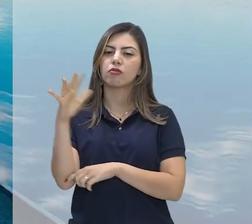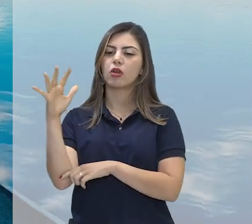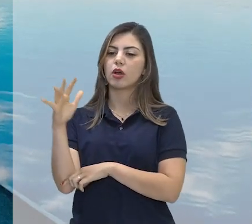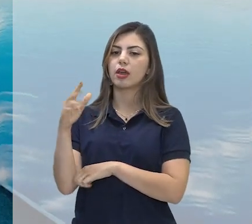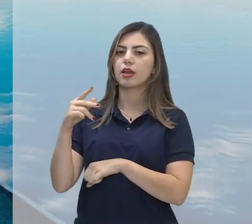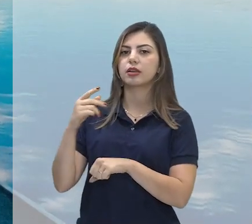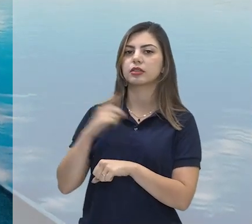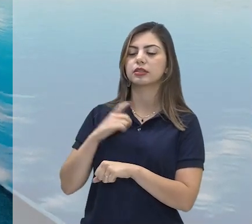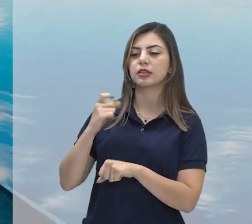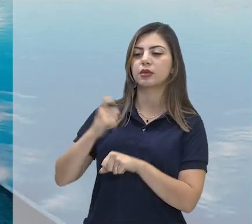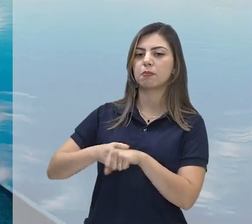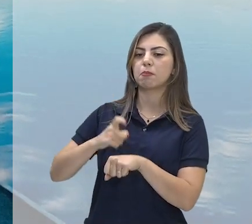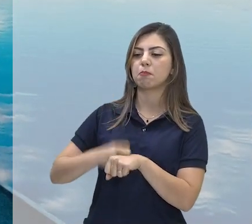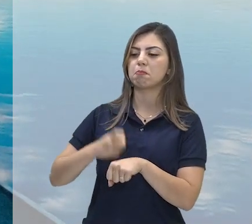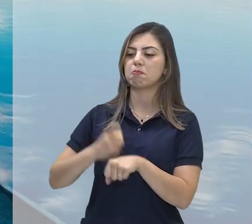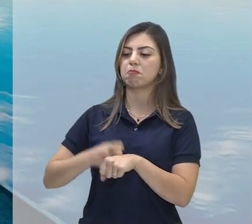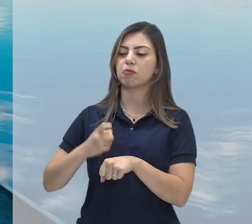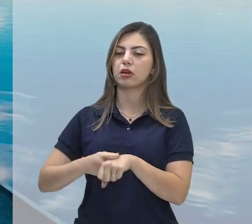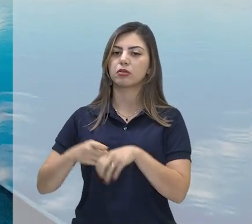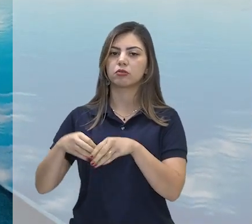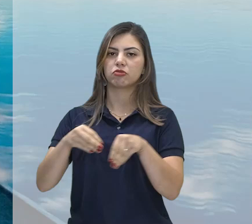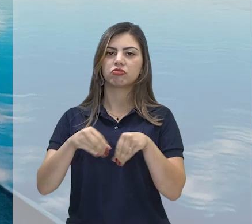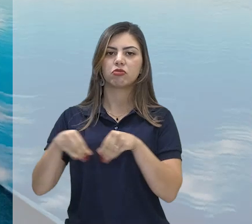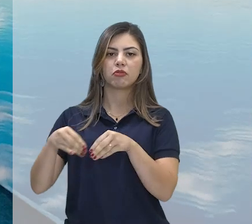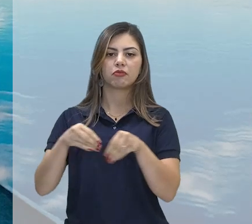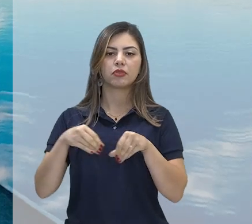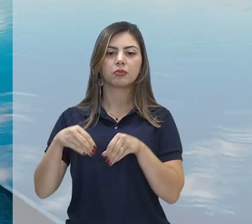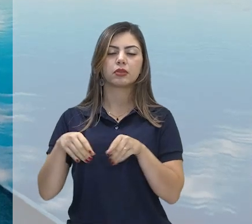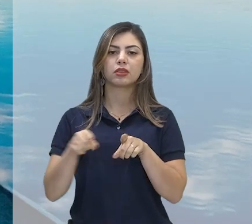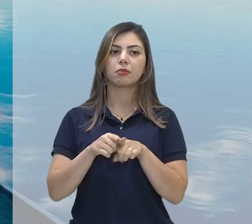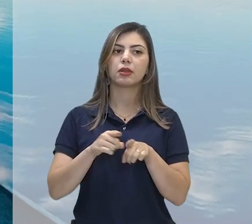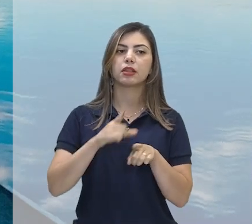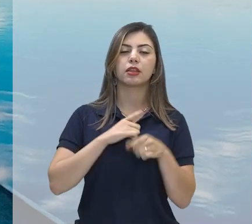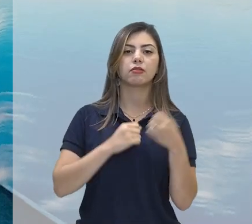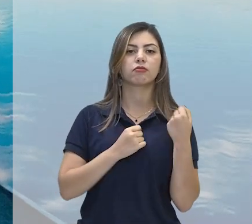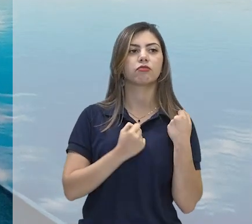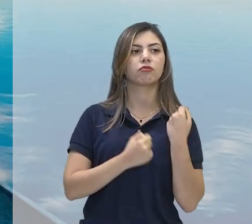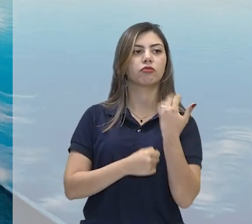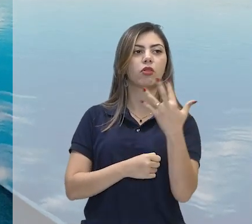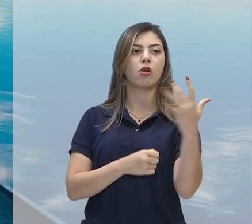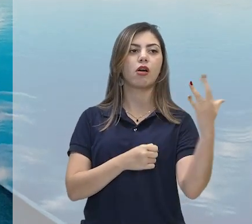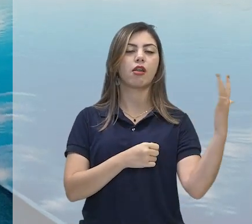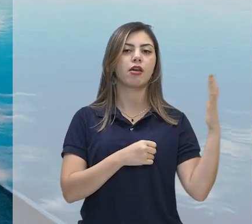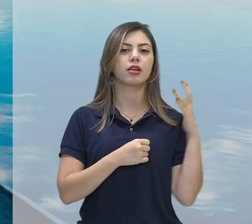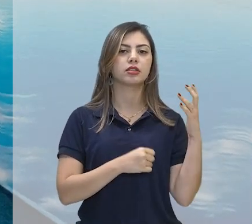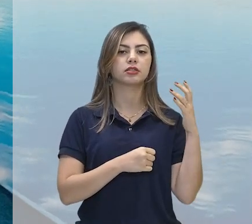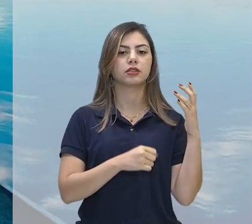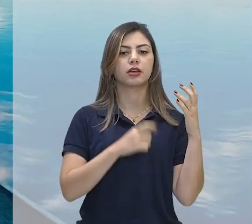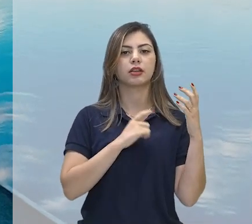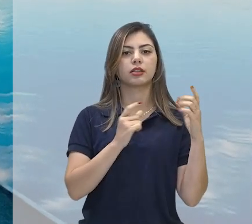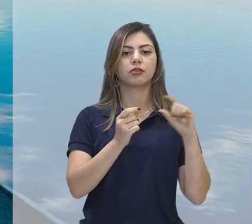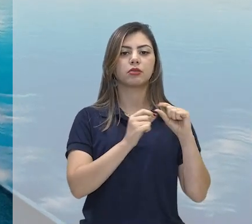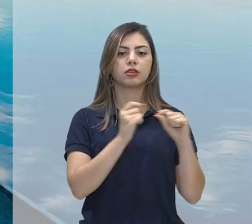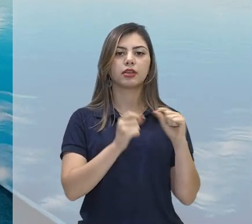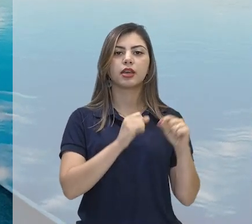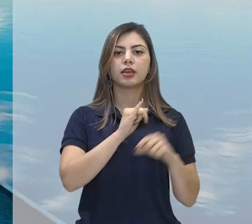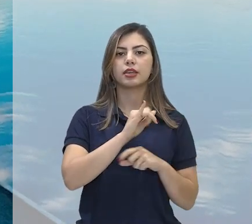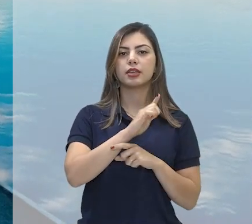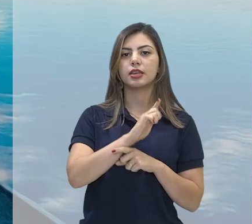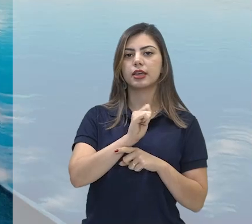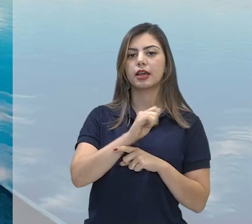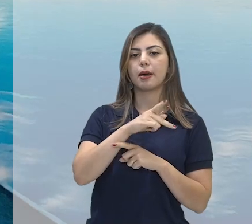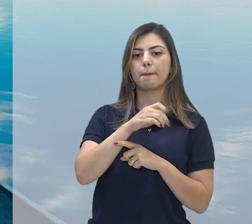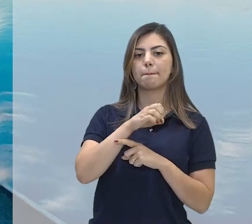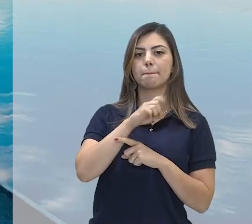florestas estacionais, ainda florestas de igapó, campos alagados, várzeas,